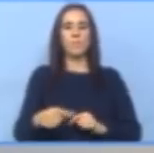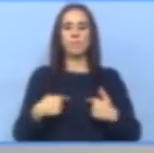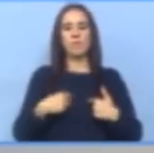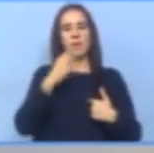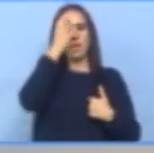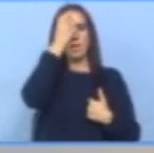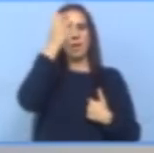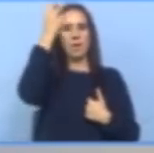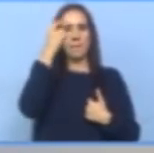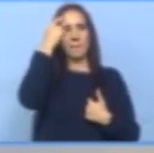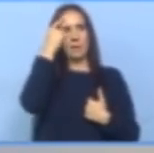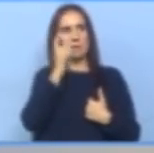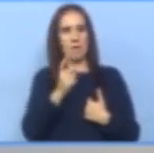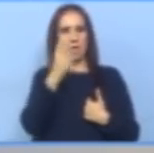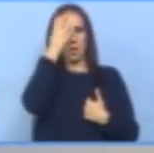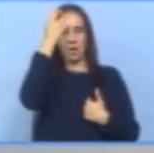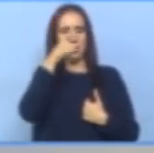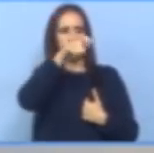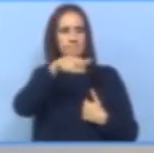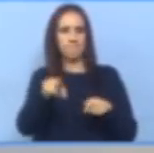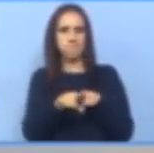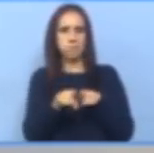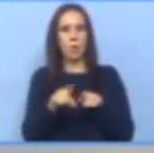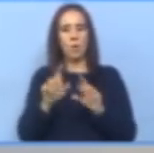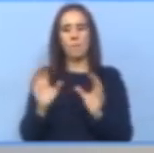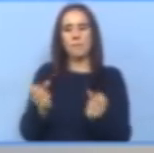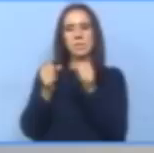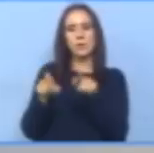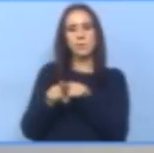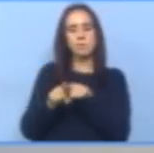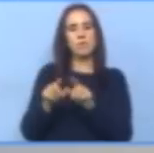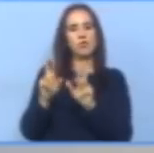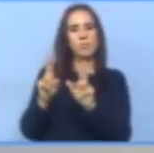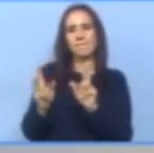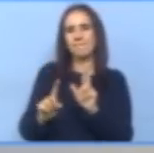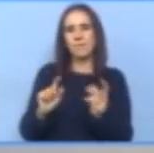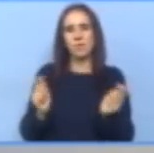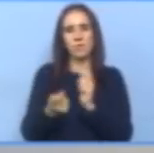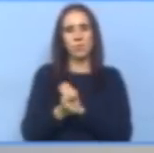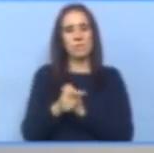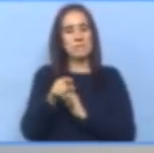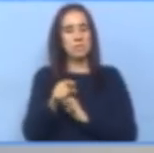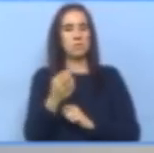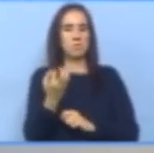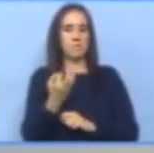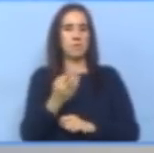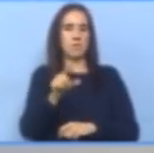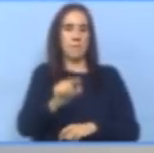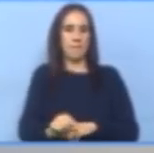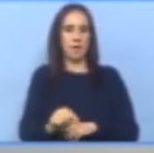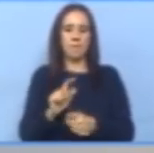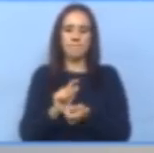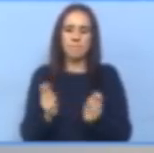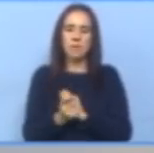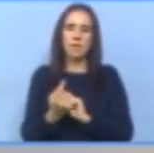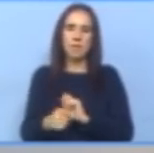à medida que se pensava que eram os reis, nem Messias à medida como era o Messias esperado. Ele reconfigura-se. É disso que se trata também. Há aqui uma